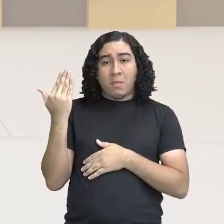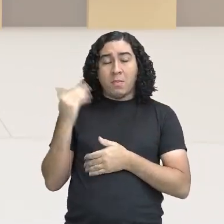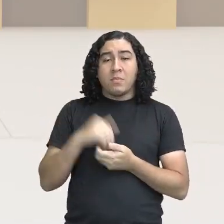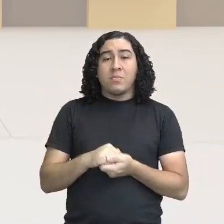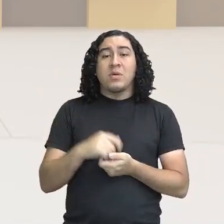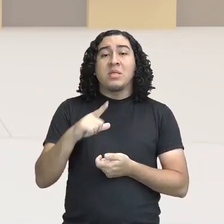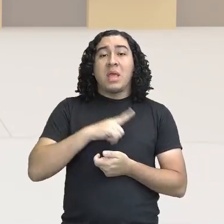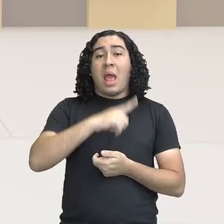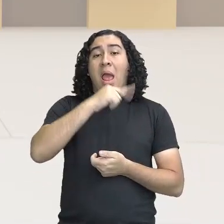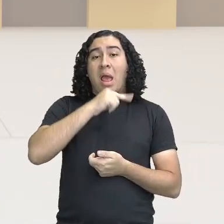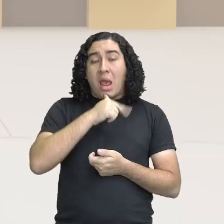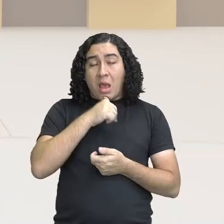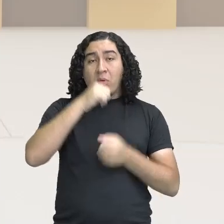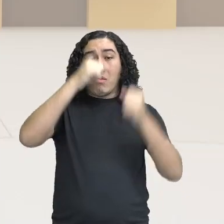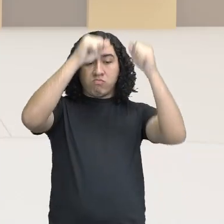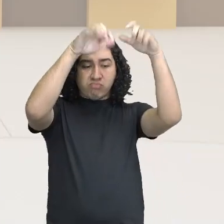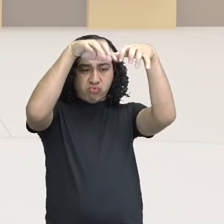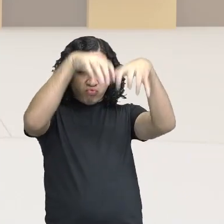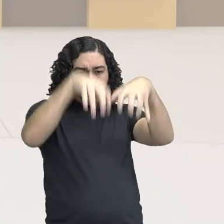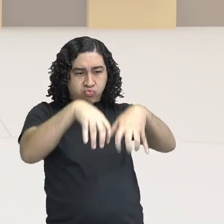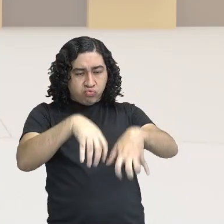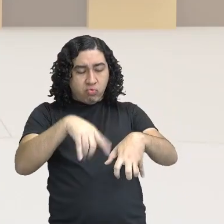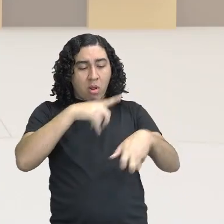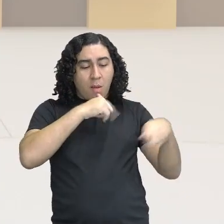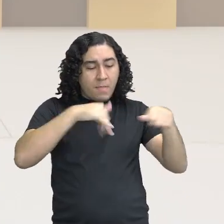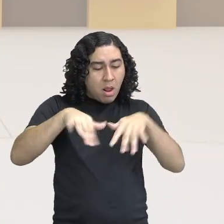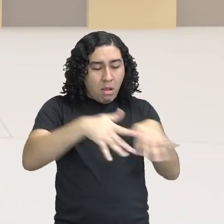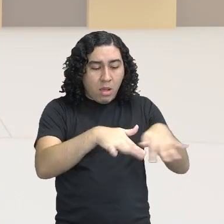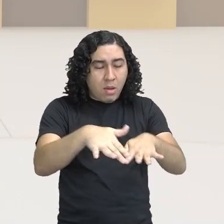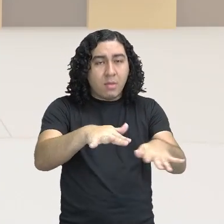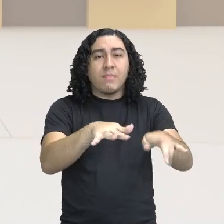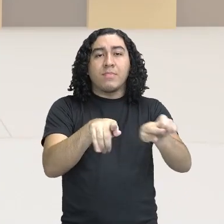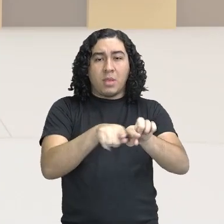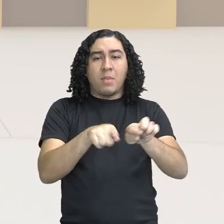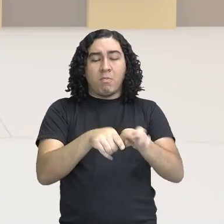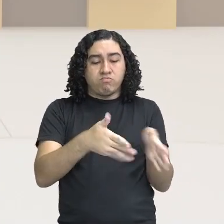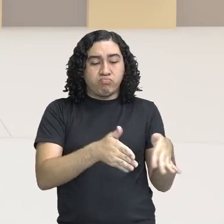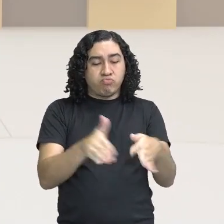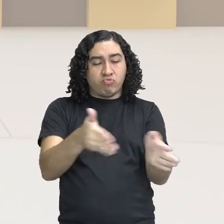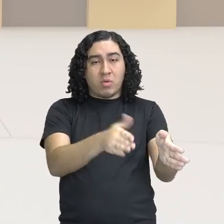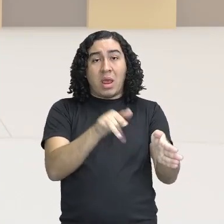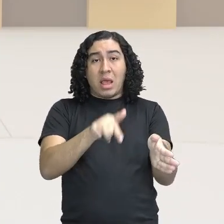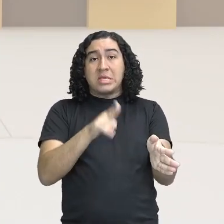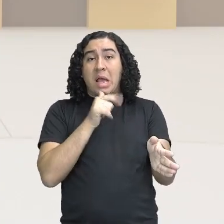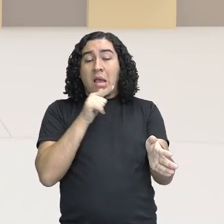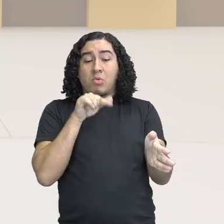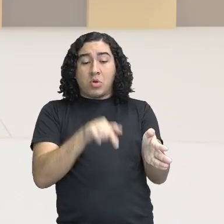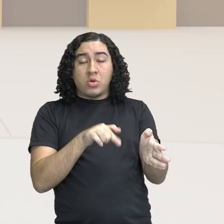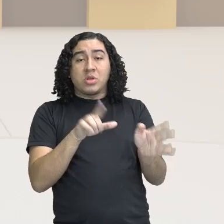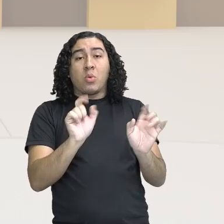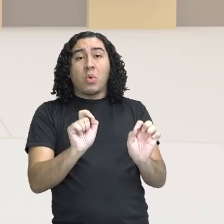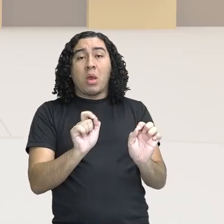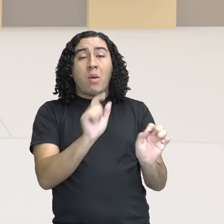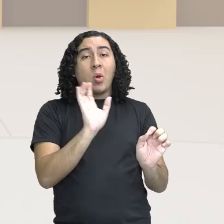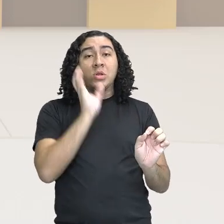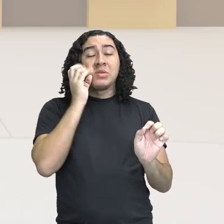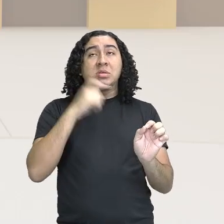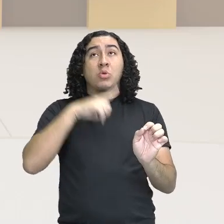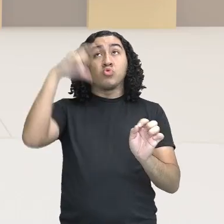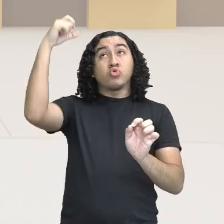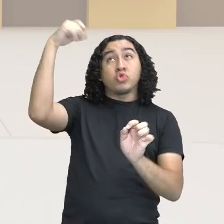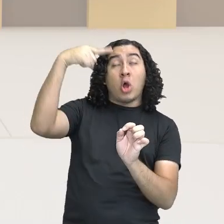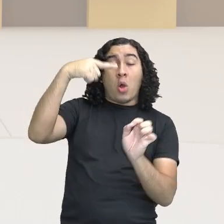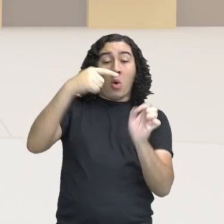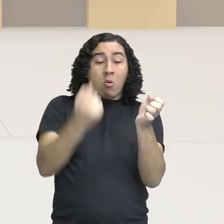sendo apresentada na sua forma líquida, né, que são os rios, por exemplo. Essas águas dos rios elas vão evaporar, né, e